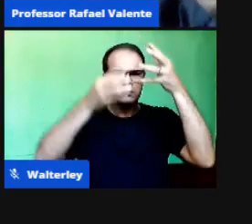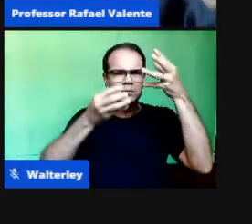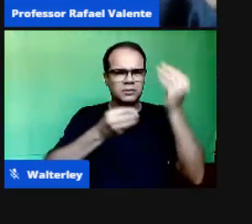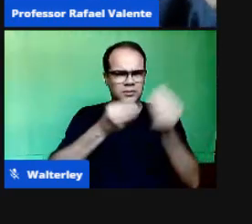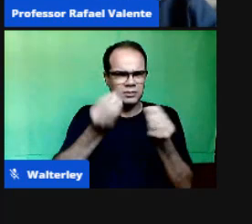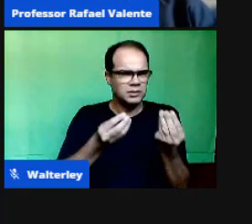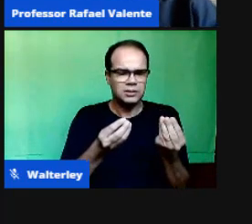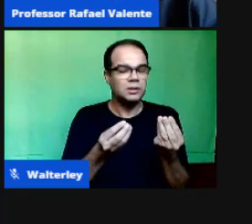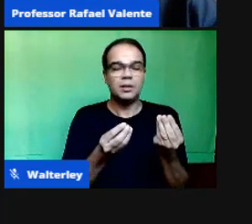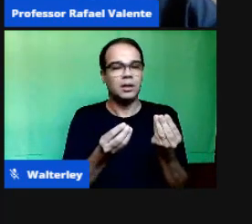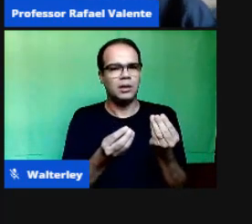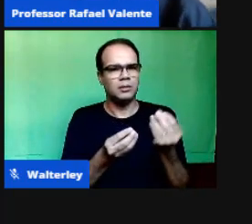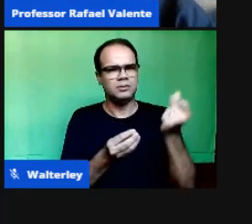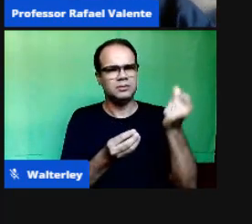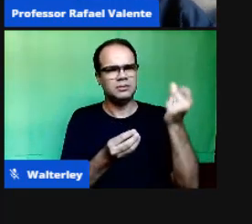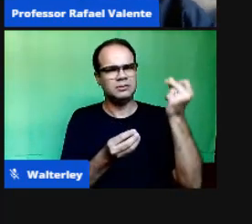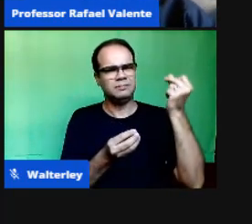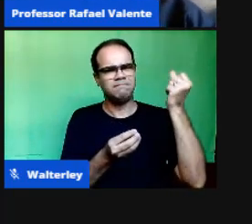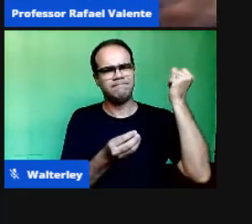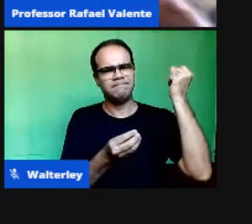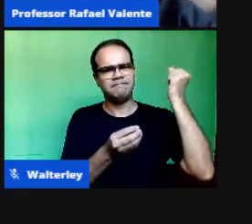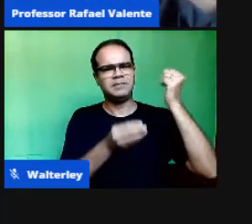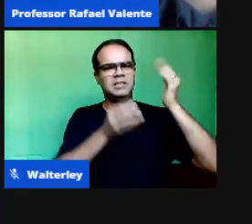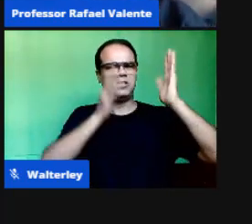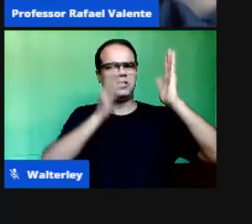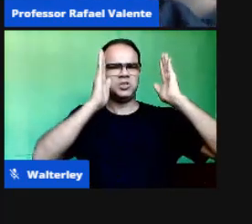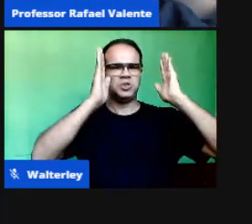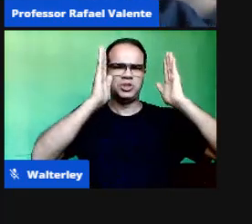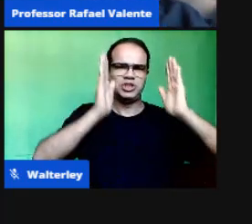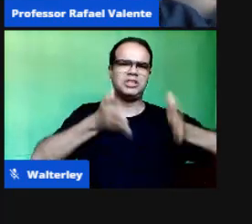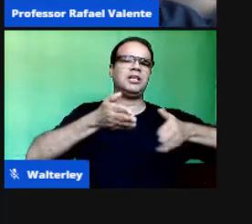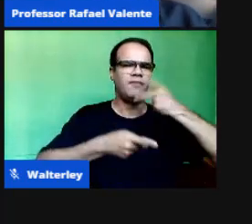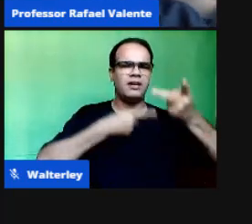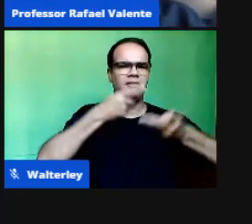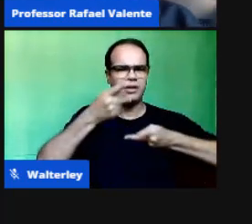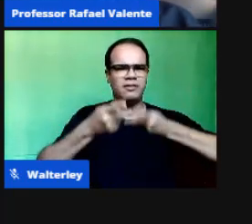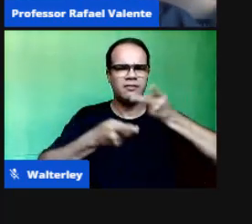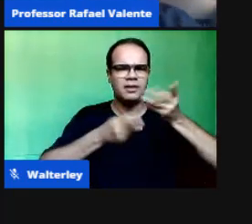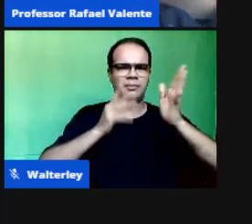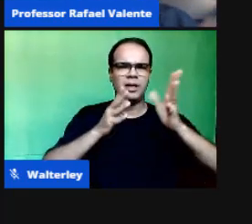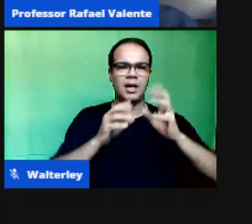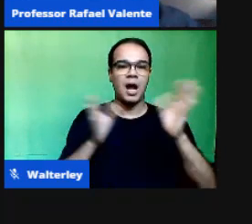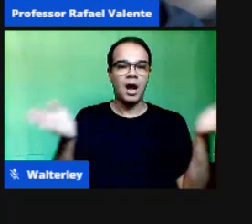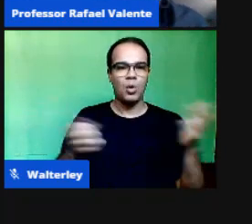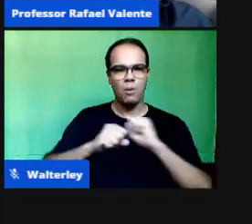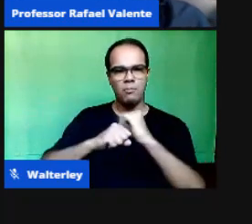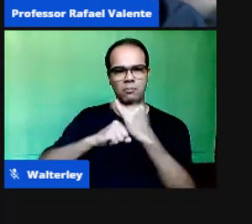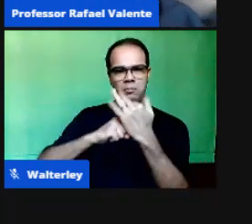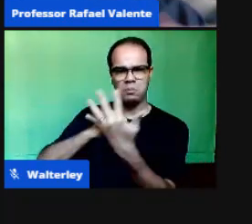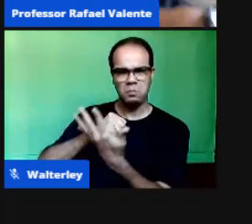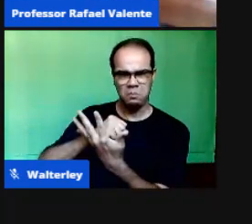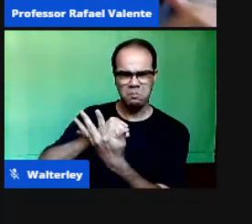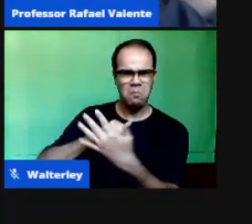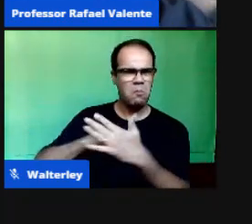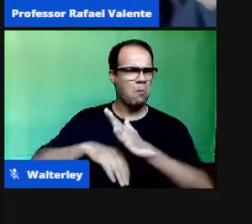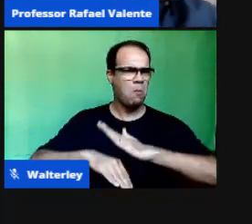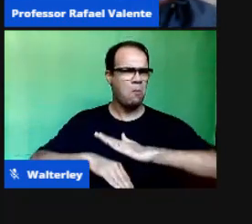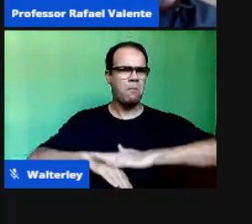Ganhou mais evidência em tempos de pandemia, mas escreva aí do lado o que você entende por